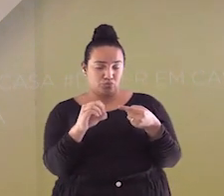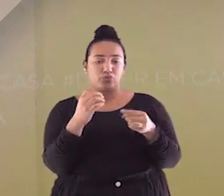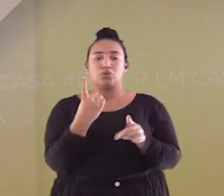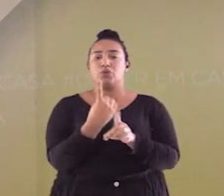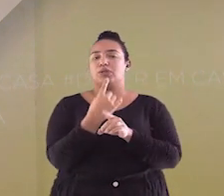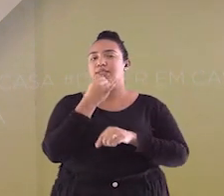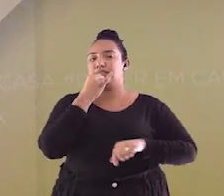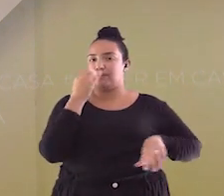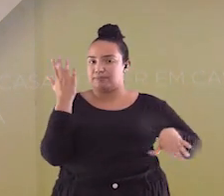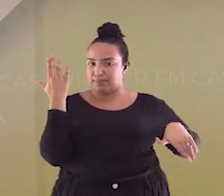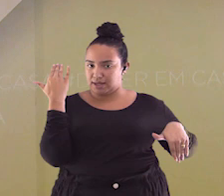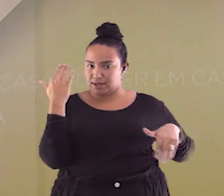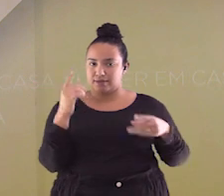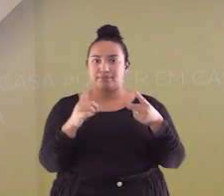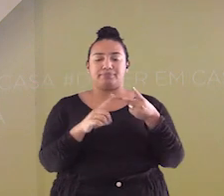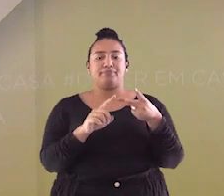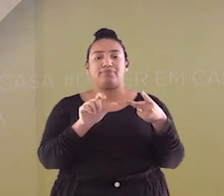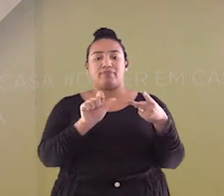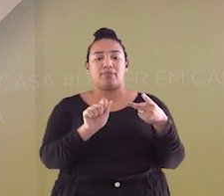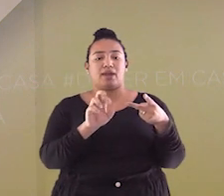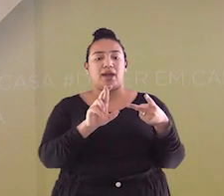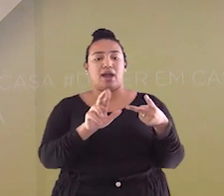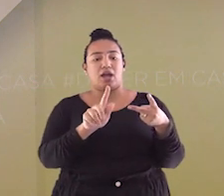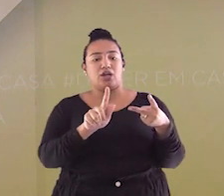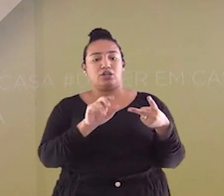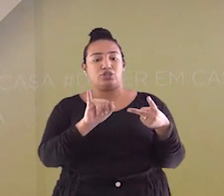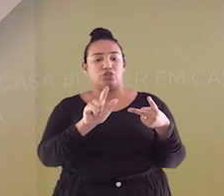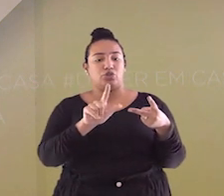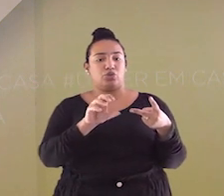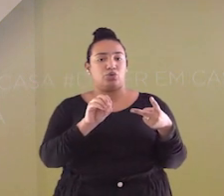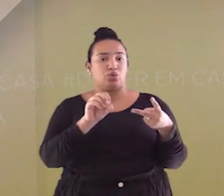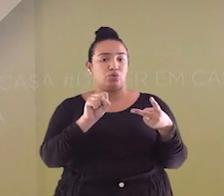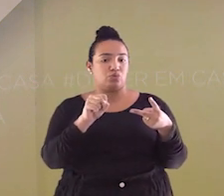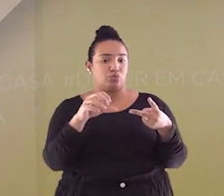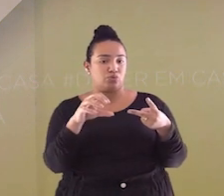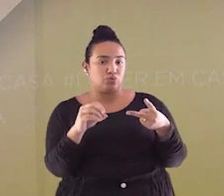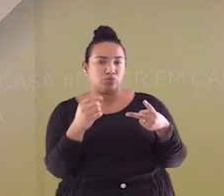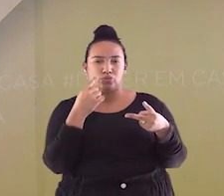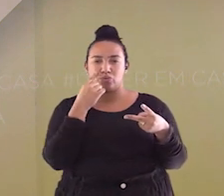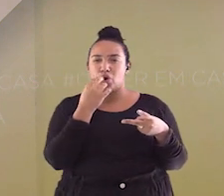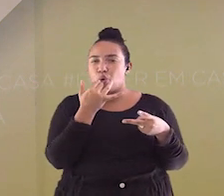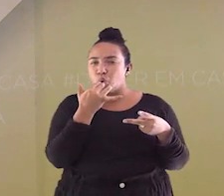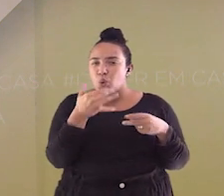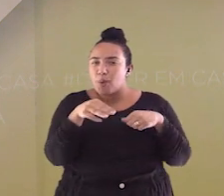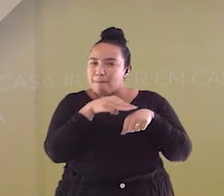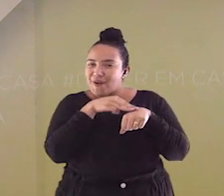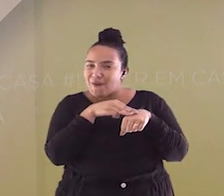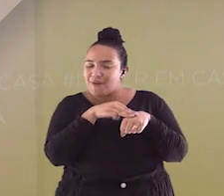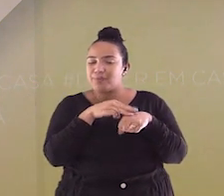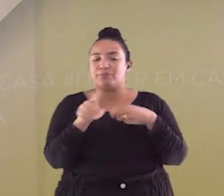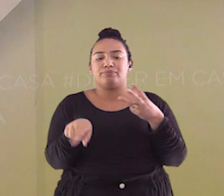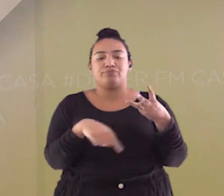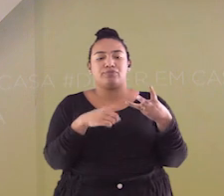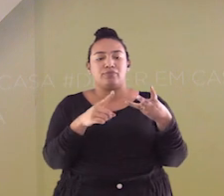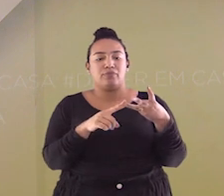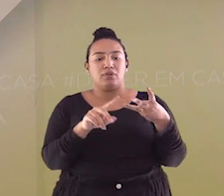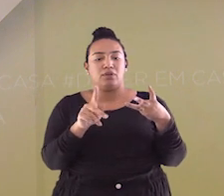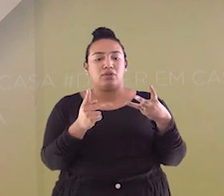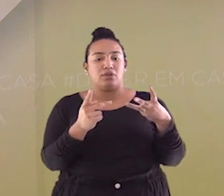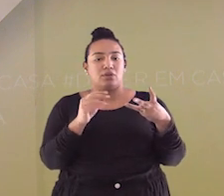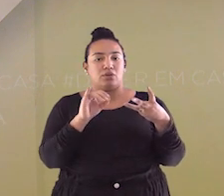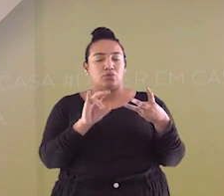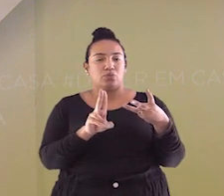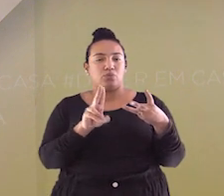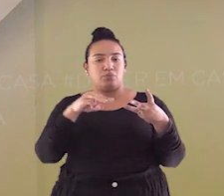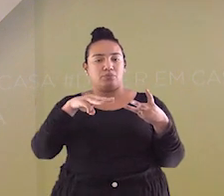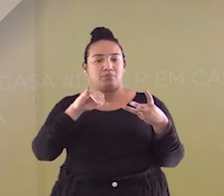geralmente encontra em praias. O solo argiloso, que é esse mais em tom com marrom, né? E o umífero, que é esse